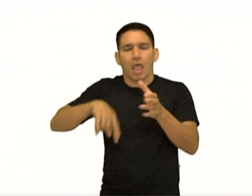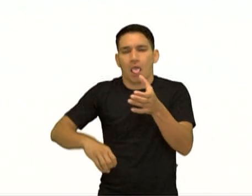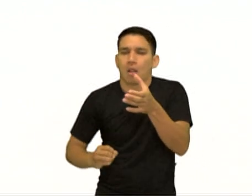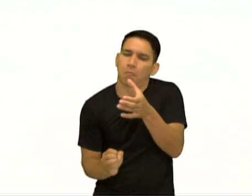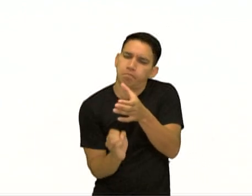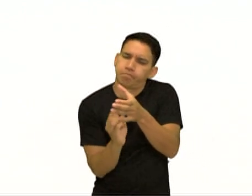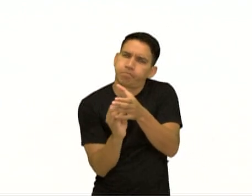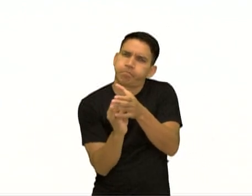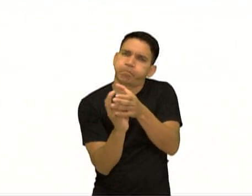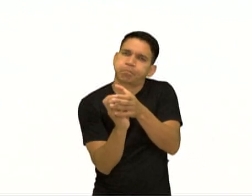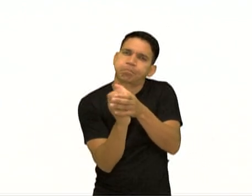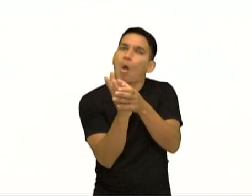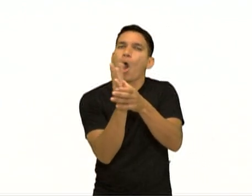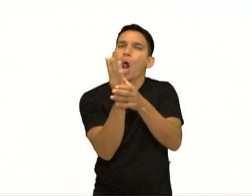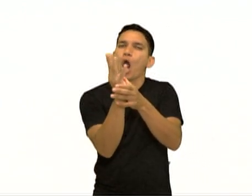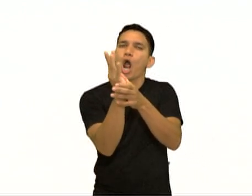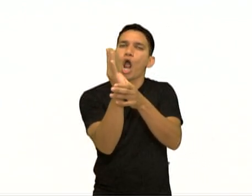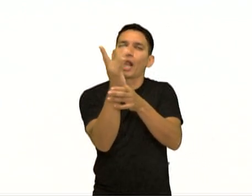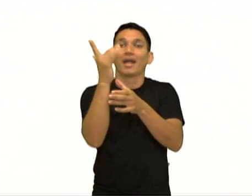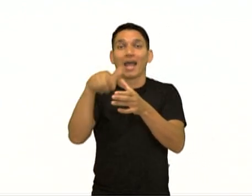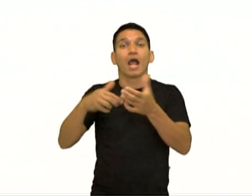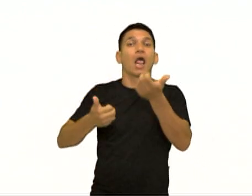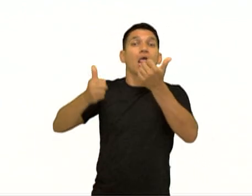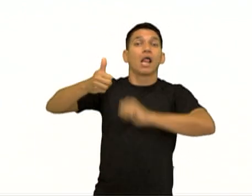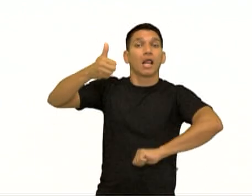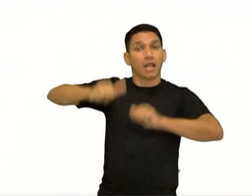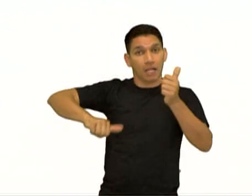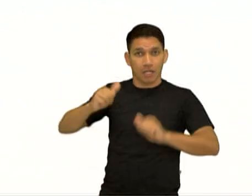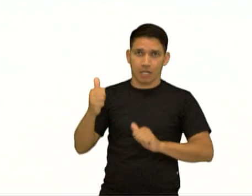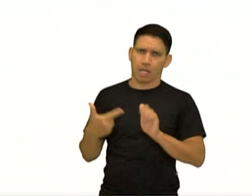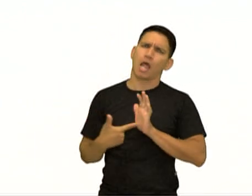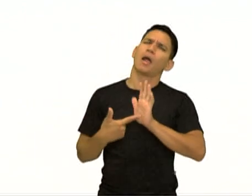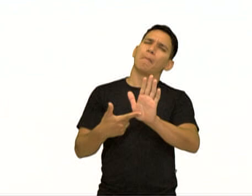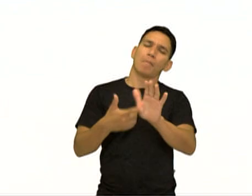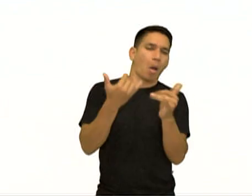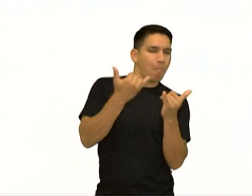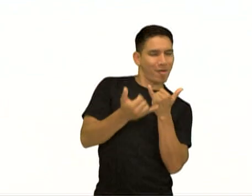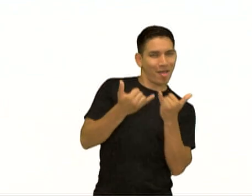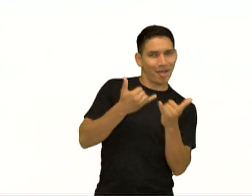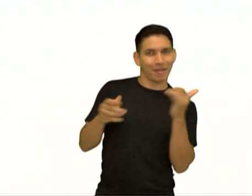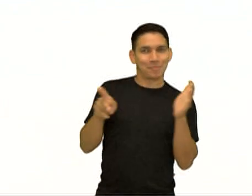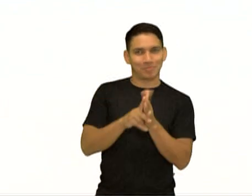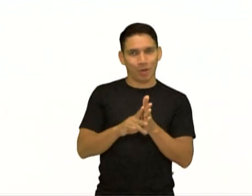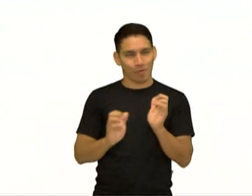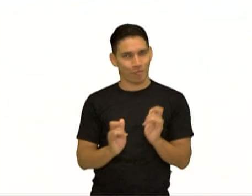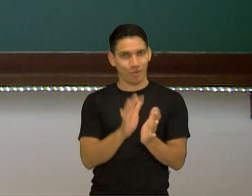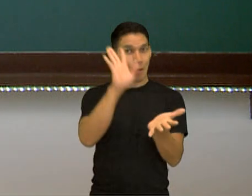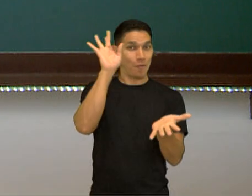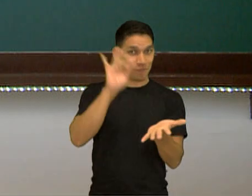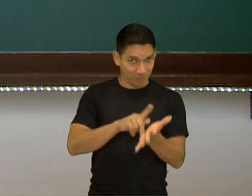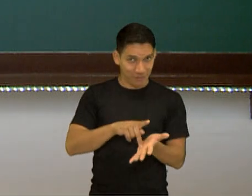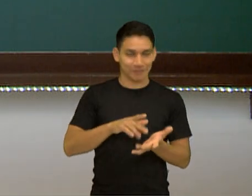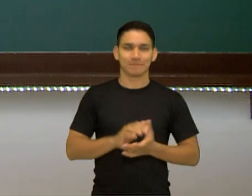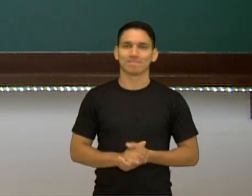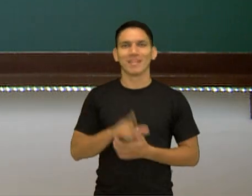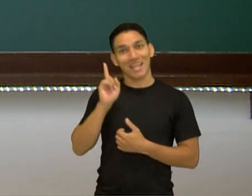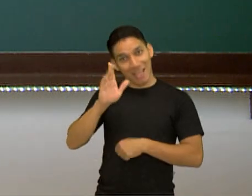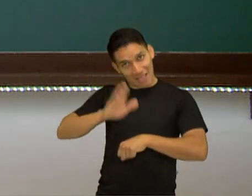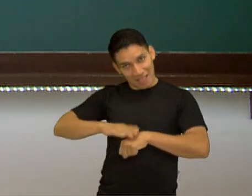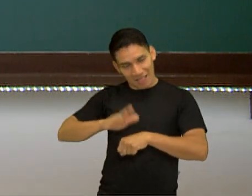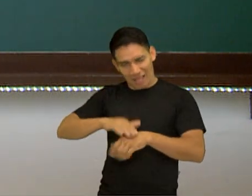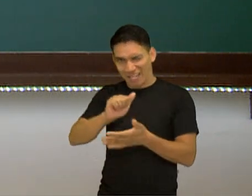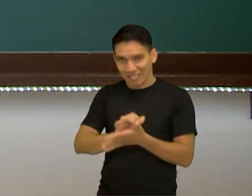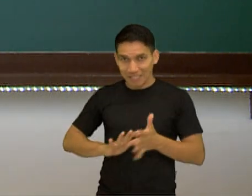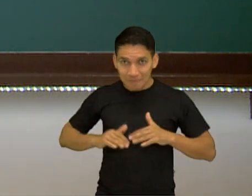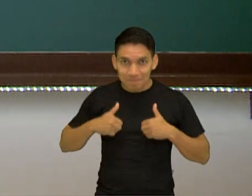material ali da reação química que representa uma erupção vulcânica. Então essa é a atividade de mão na massa. Junte